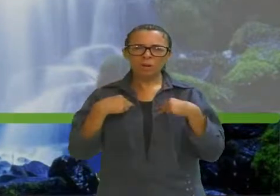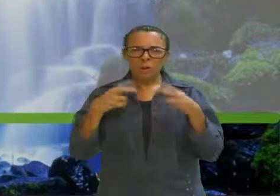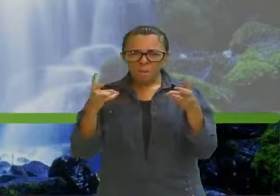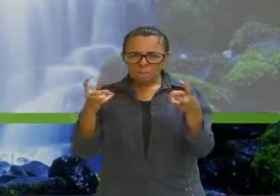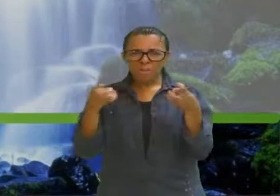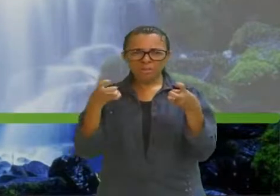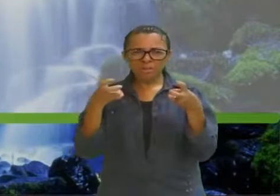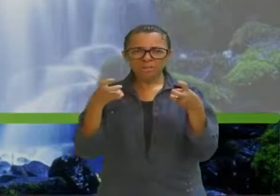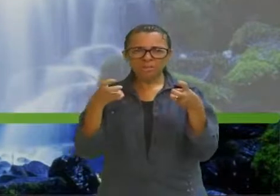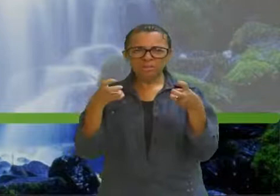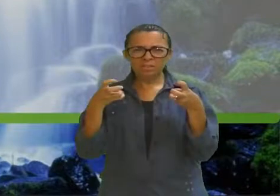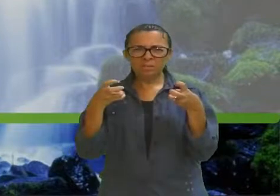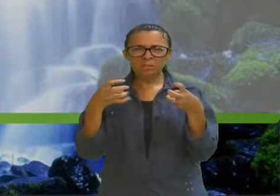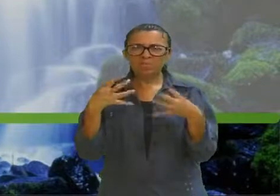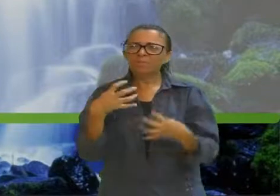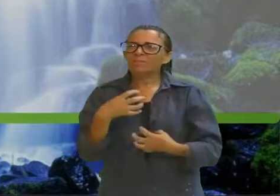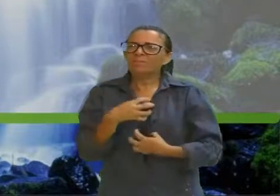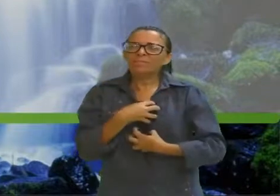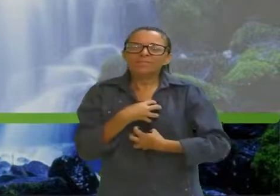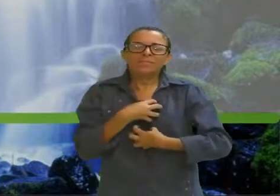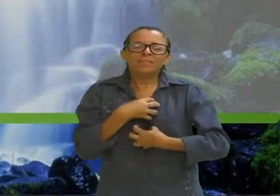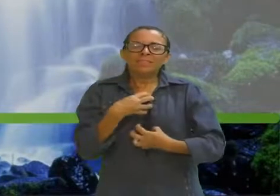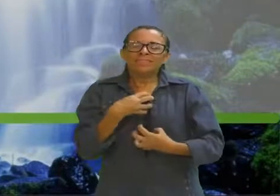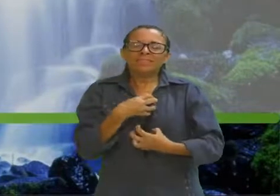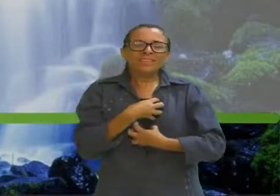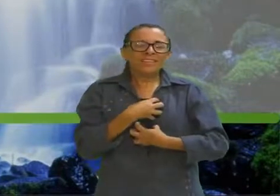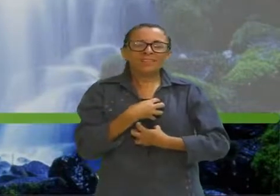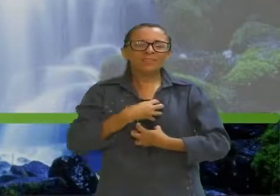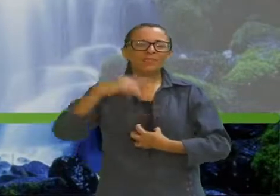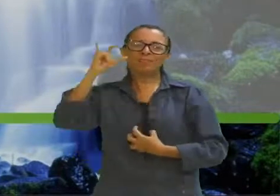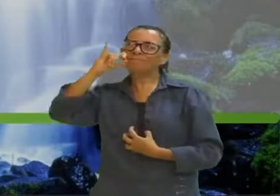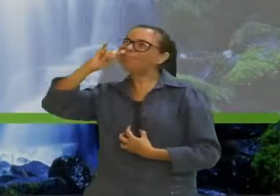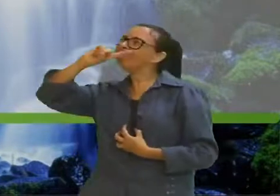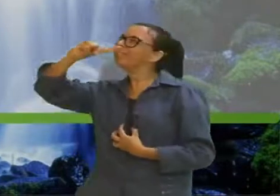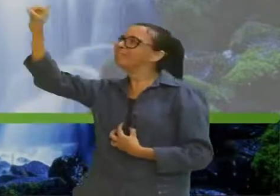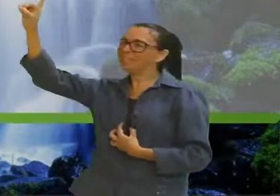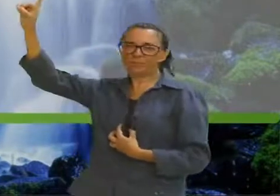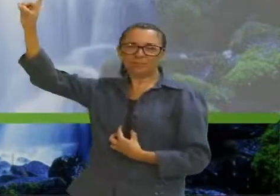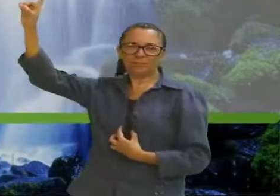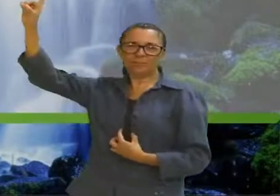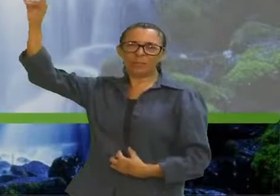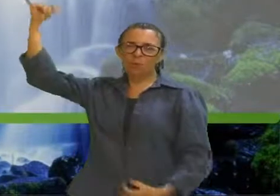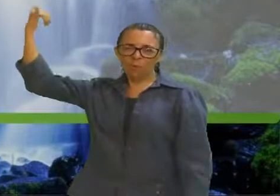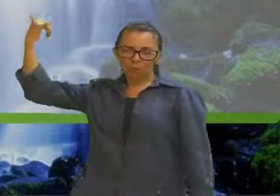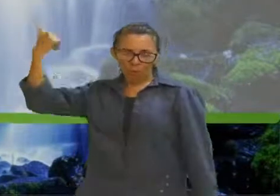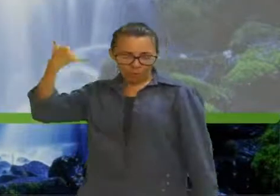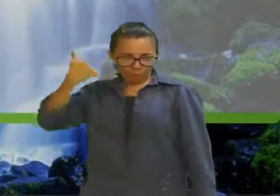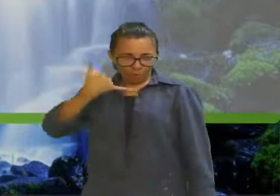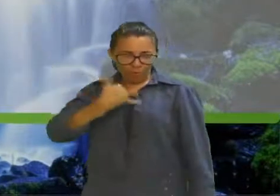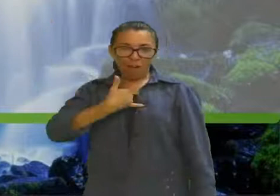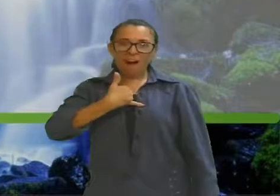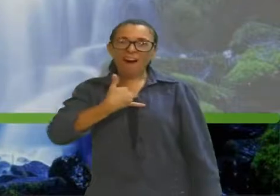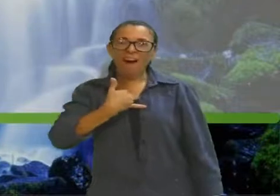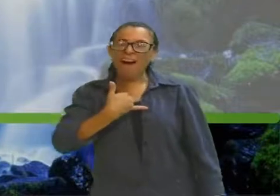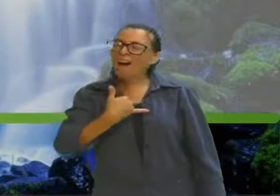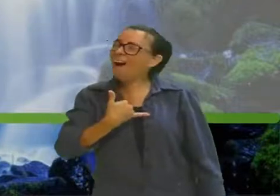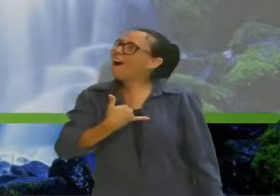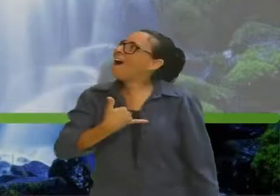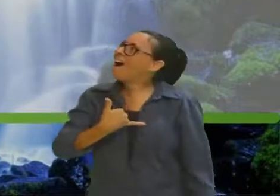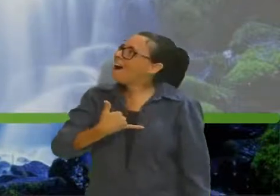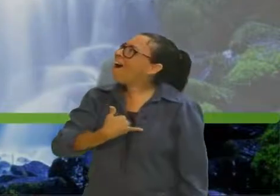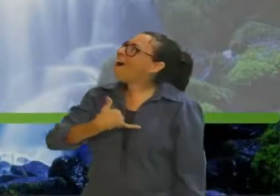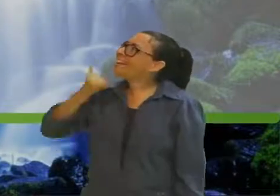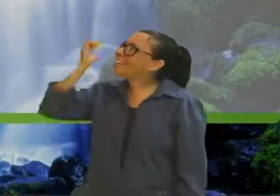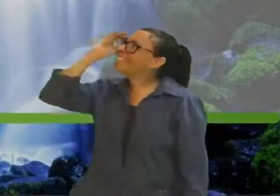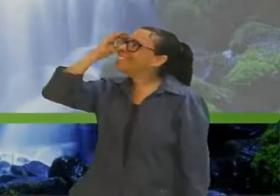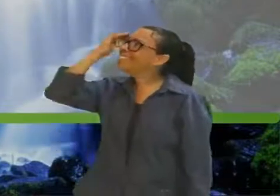Paulo, não vai fazer isso. Faça isso. Aí eu me alinho no meu dia. Porque eu sei que a minha vontade era